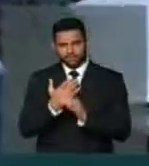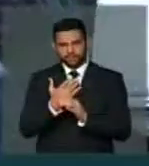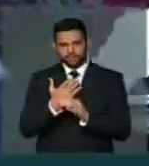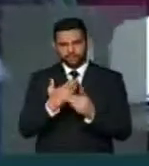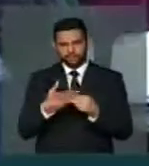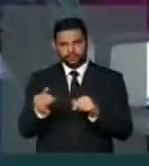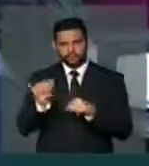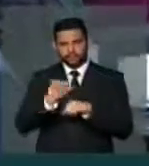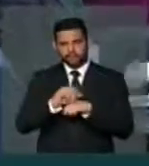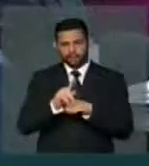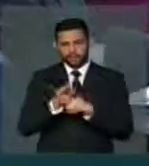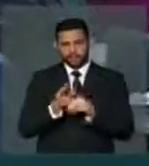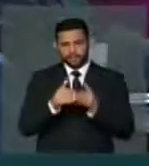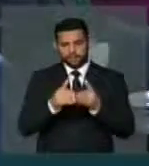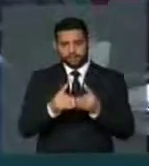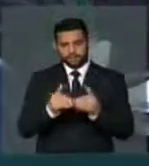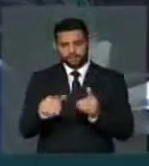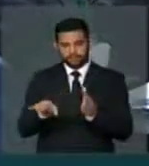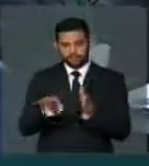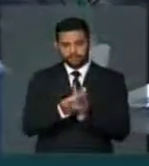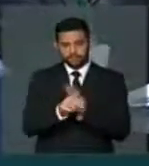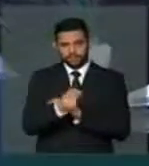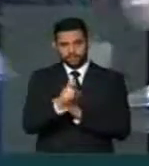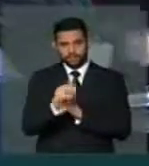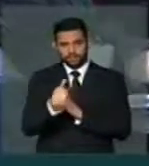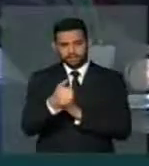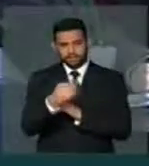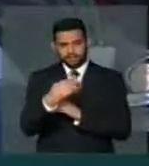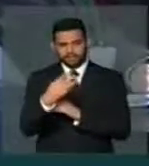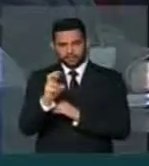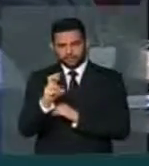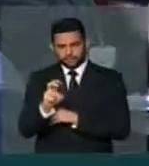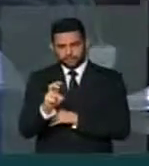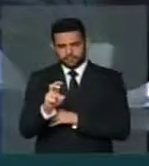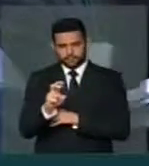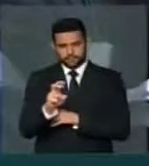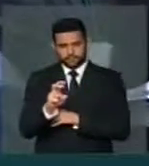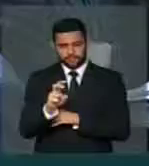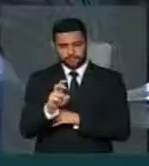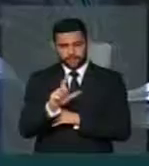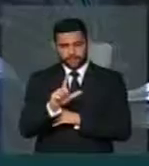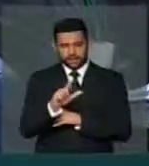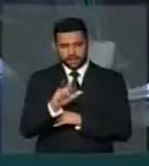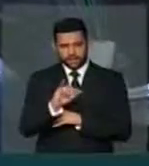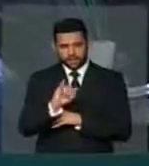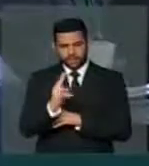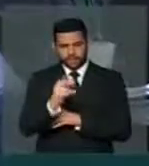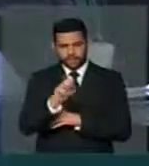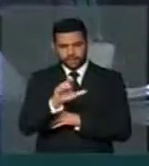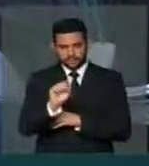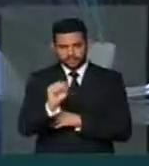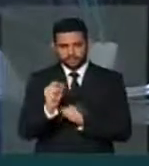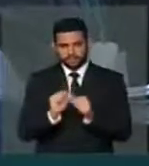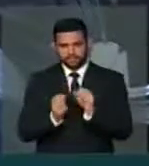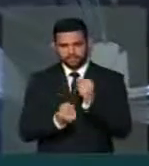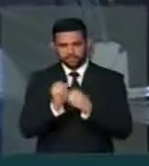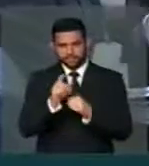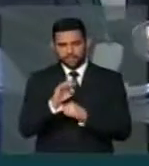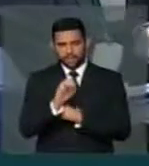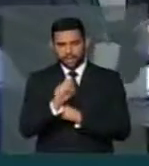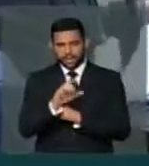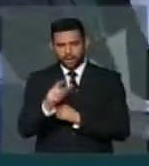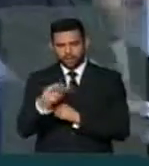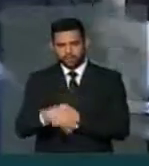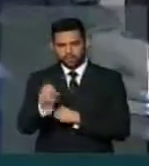como capitania hereditária em 1535. Ilhéus é a principal cidade produtora de cacau do